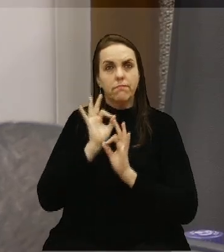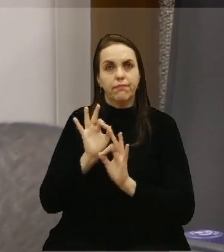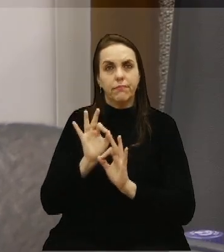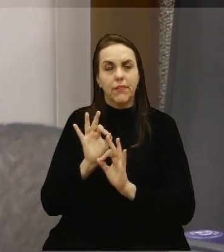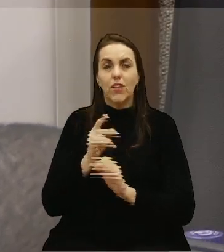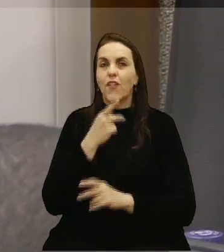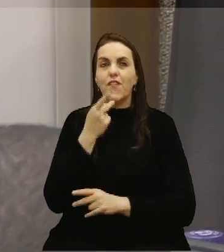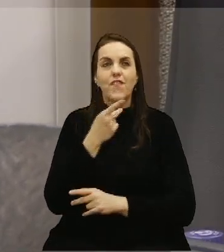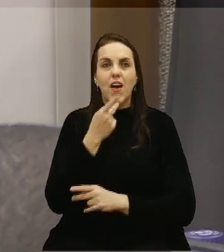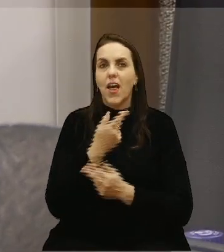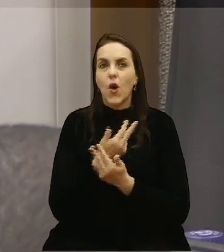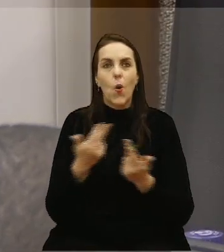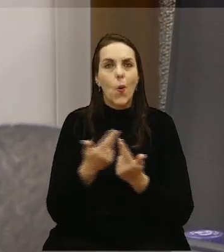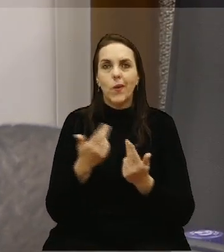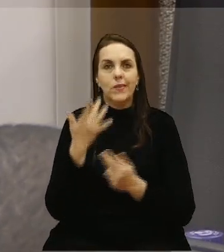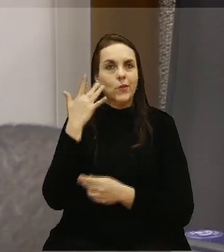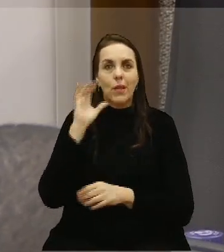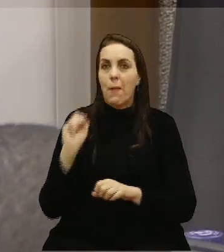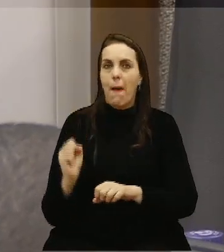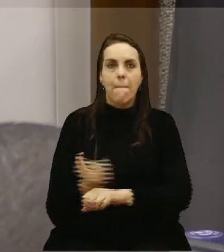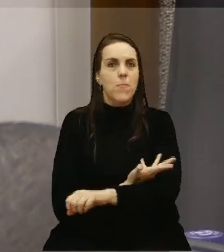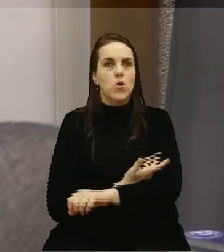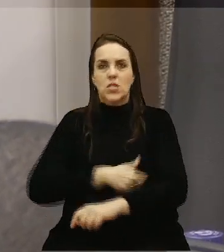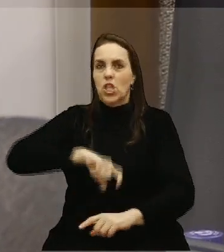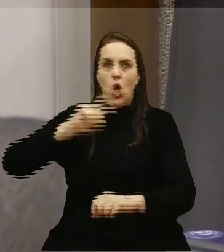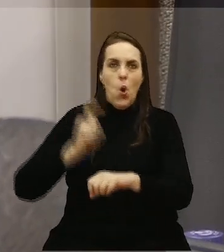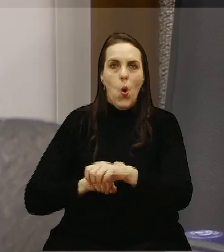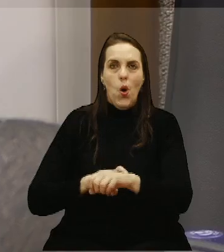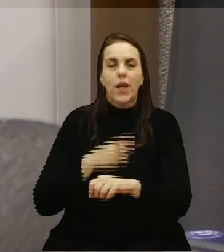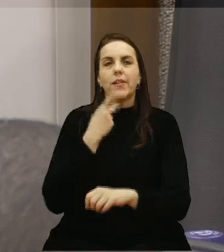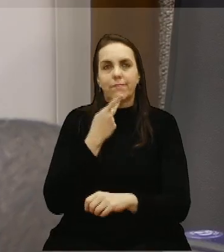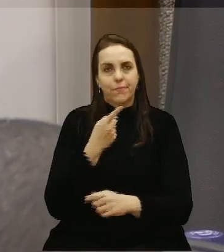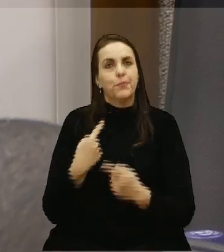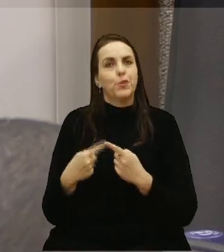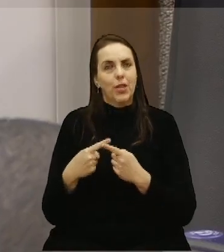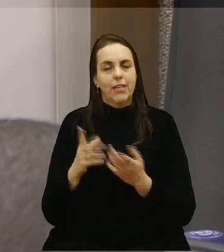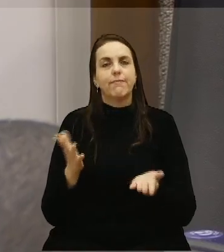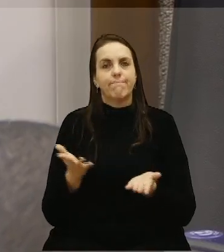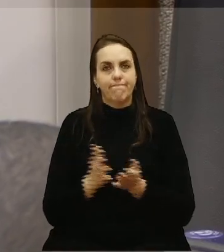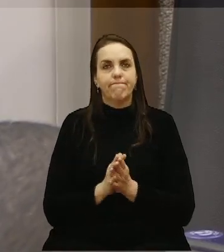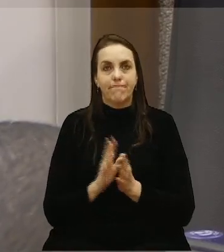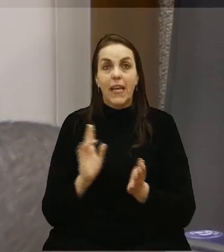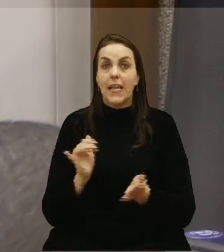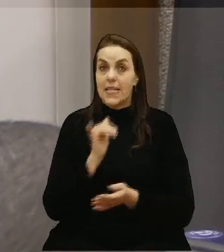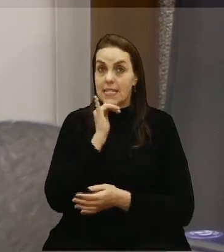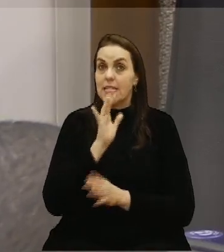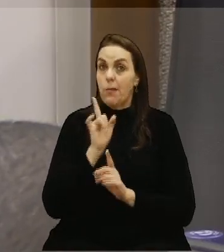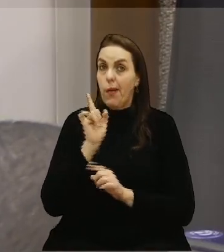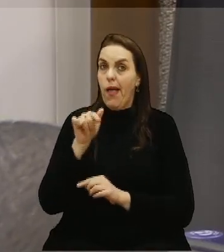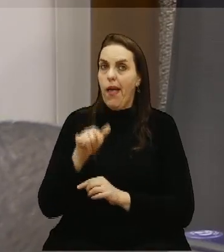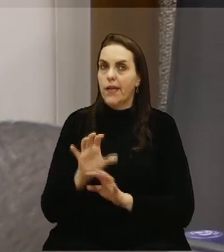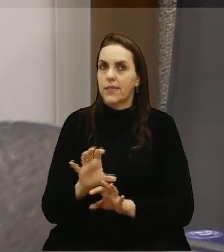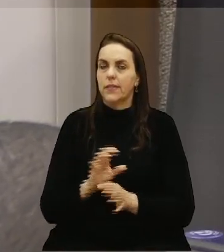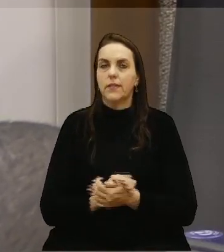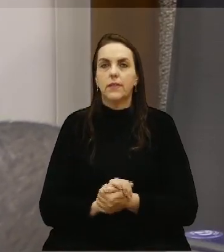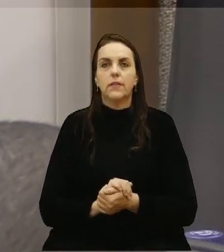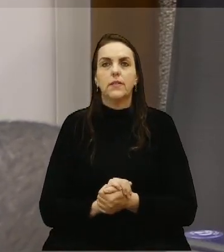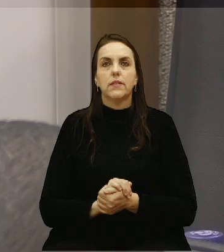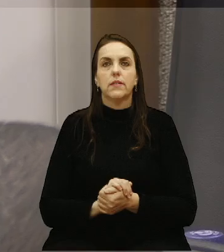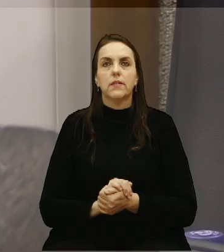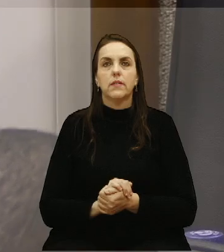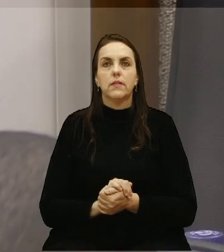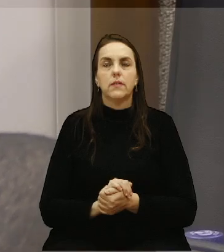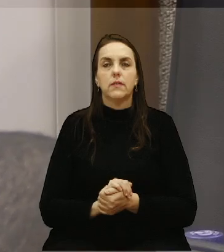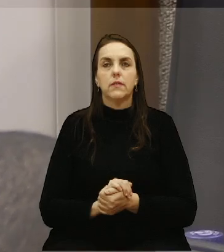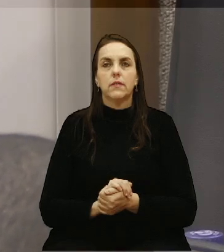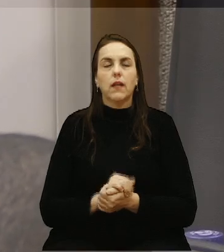falar no calor da emoção. Porque às vezes a gente paga um preço por isso. A gente tem exemplo nessa casa. Declaração de líder, né? Para a bancada progressista. Então, acho que a gente tem que